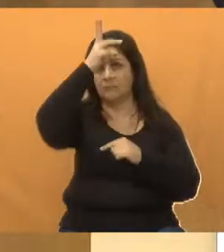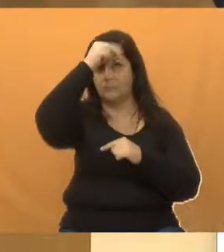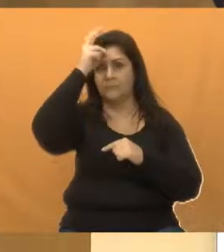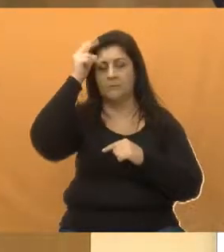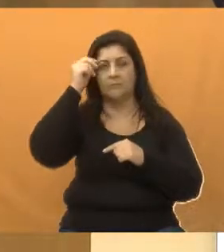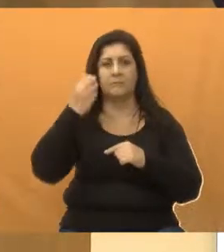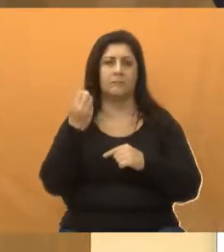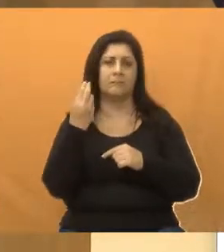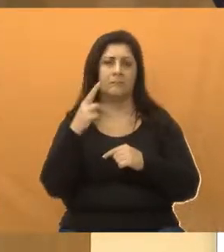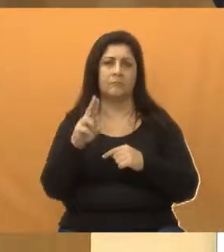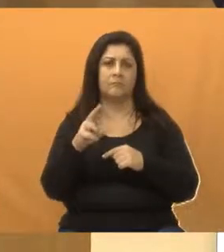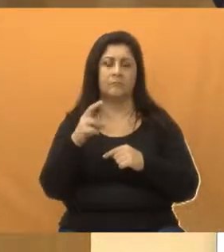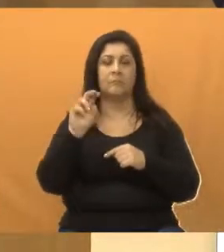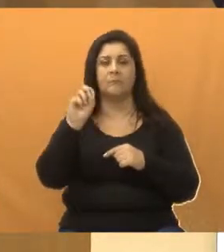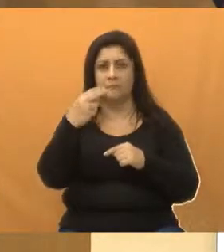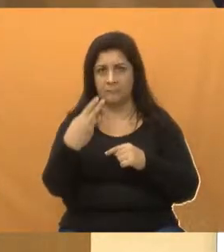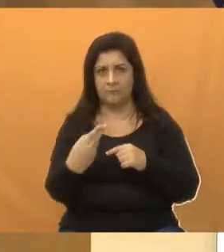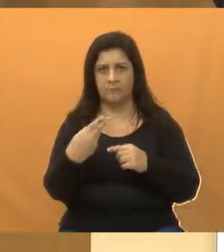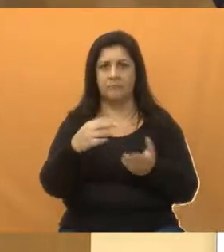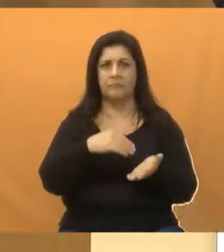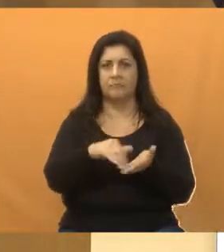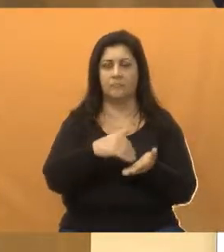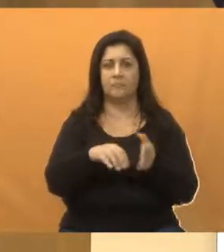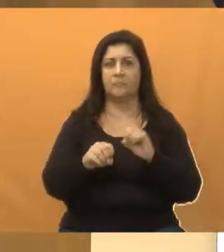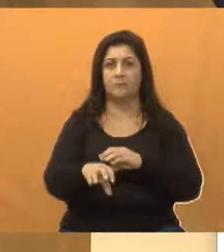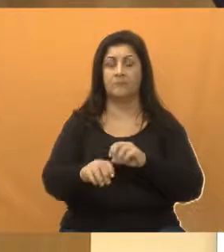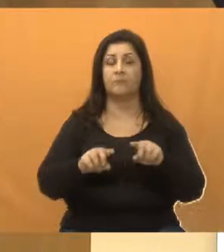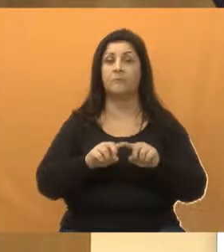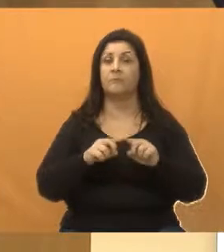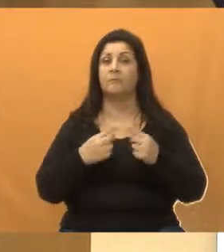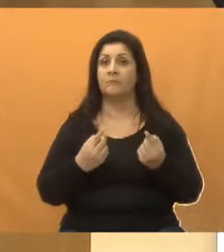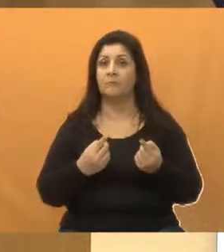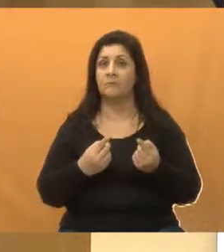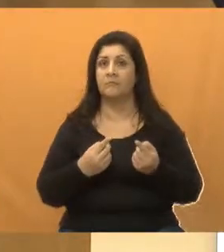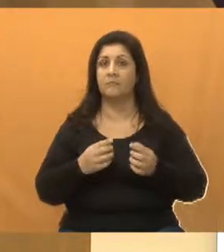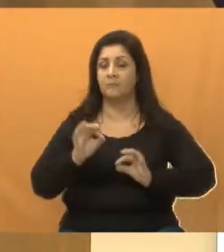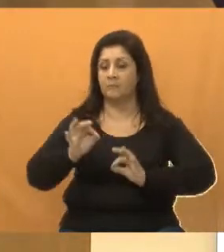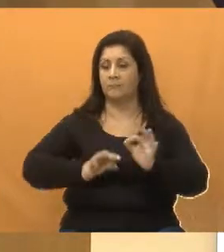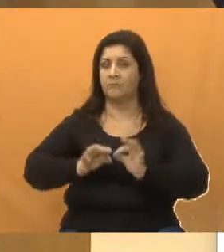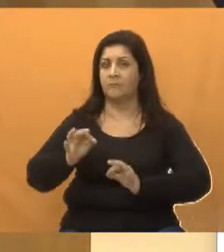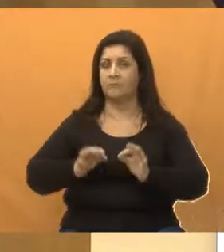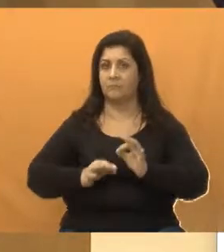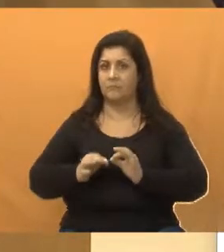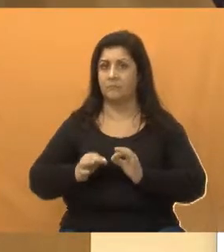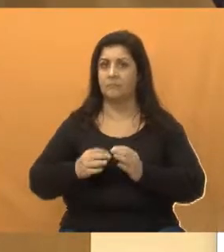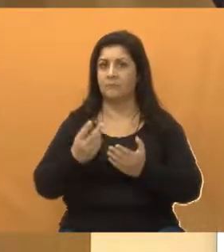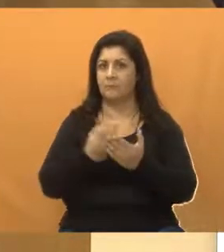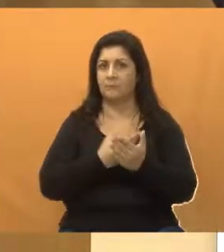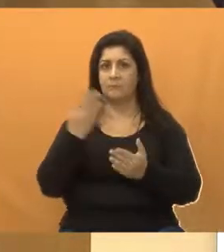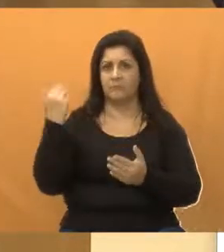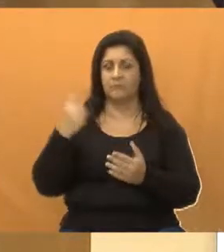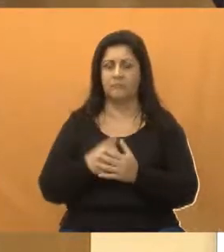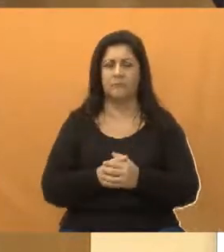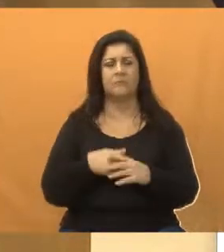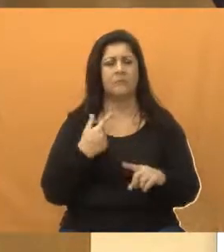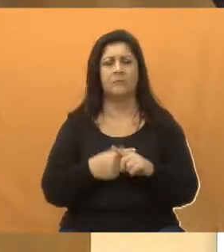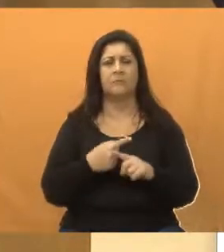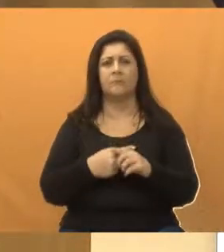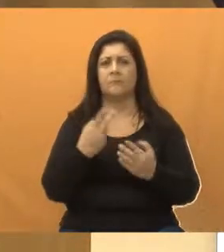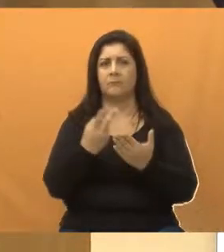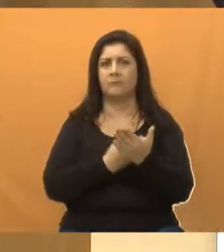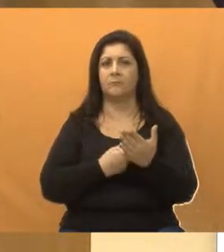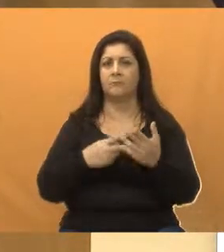Secretaria Municipal de Educação, mas sim corrigir um erro legislativo. Mas por que um erro